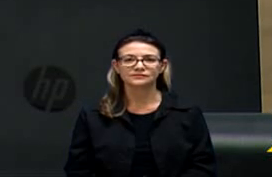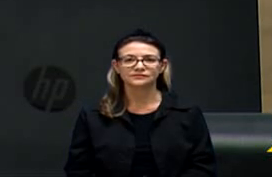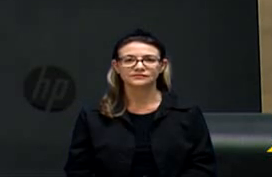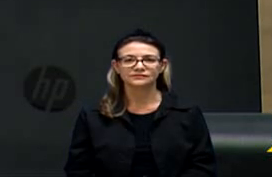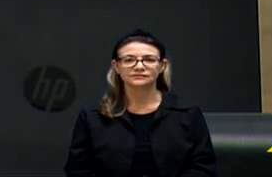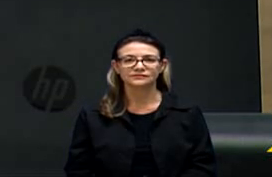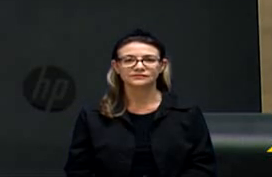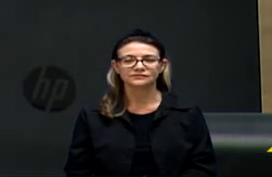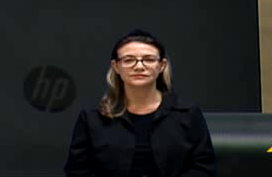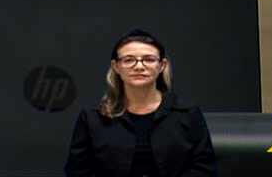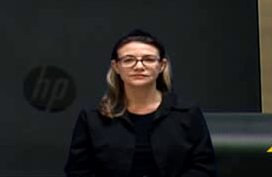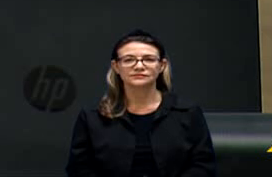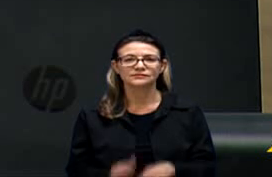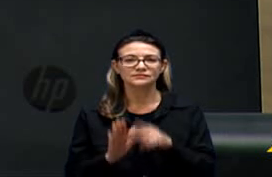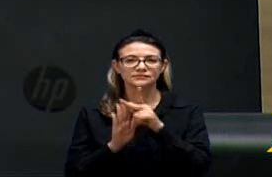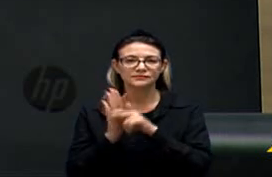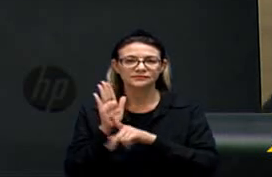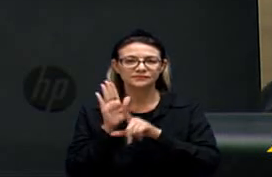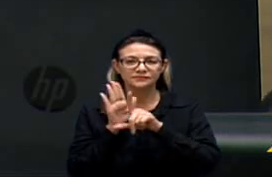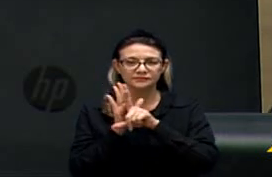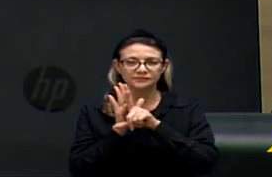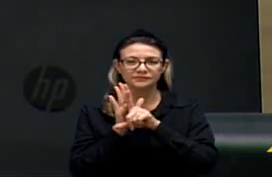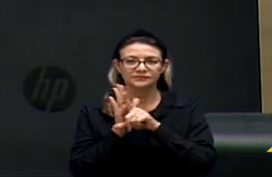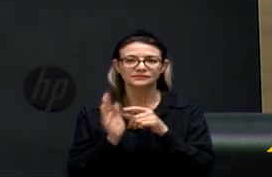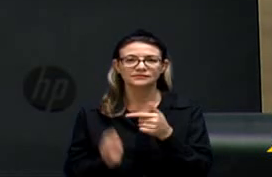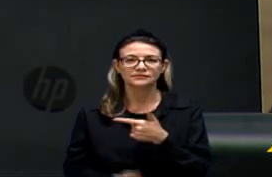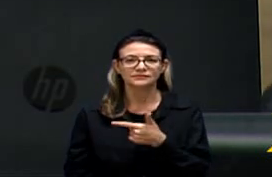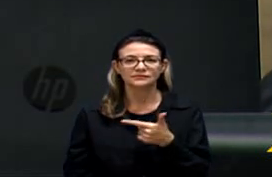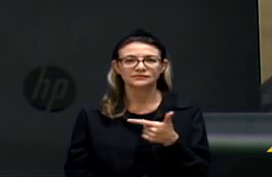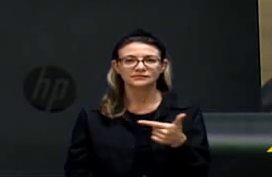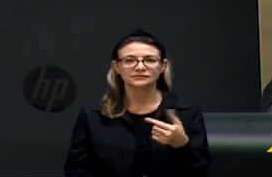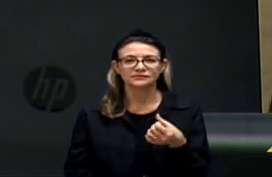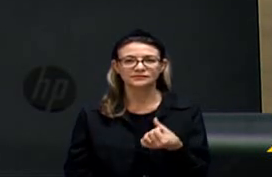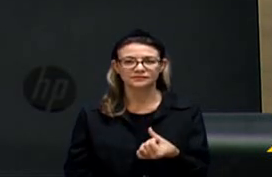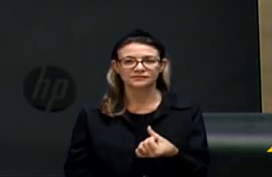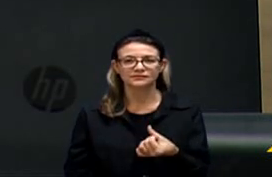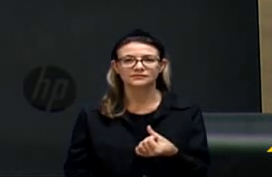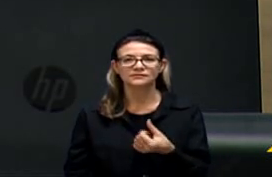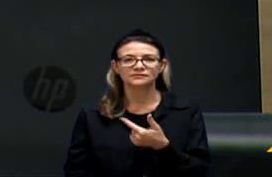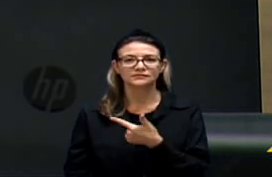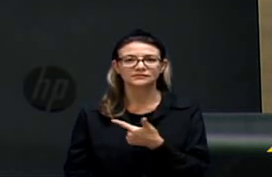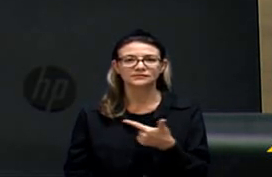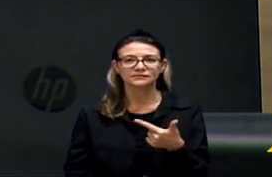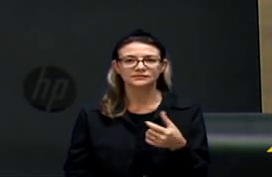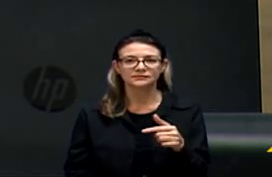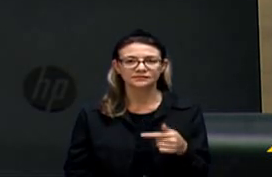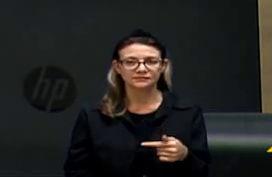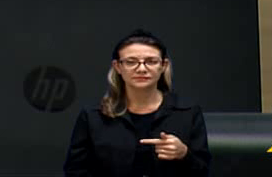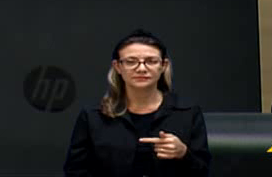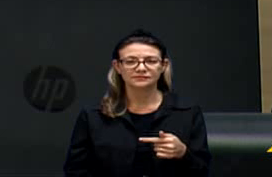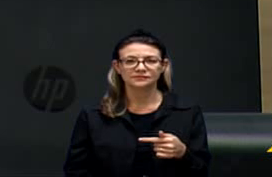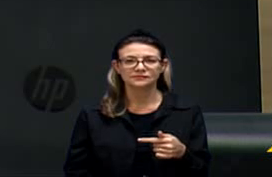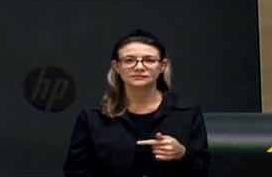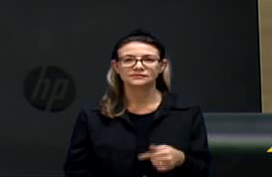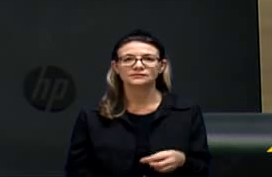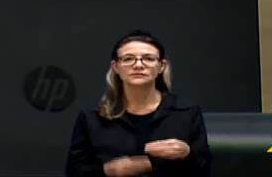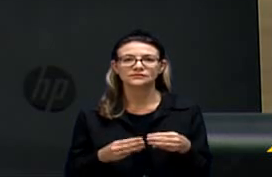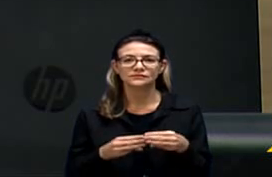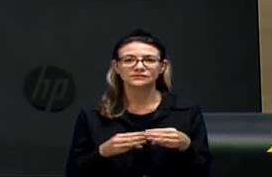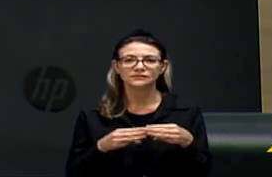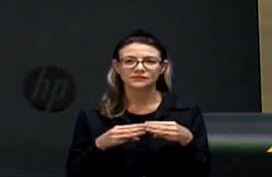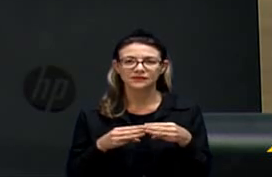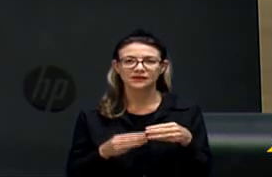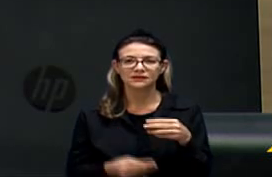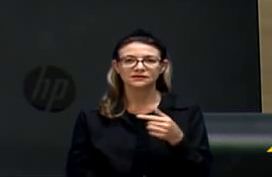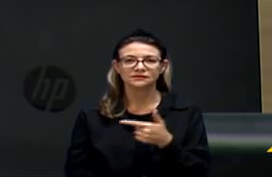matérias projeto de lei ordinária 226 24 227 Moção 22